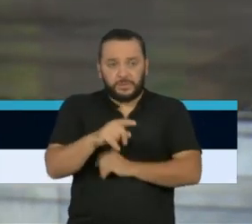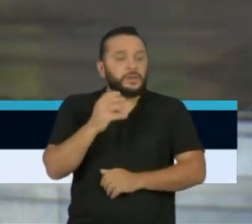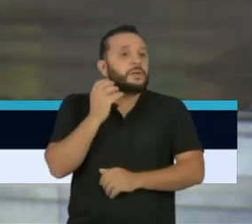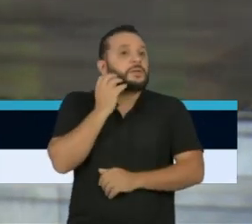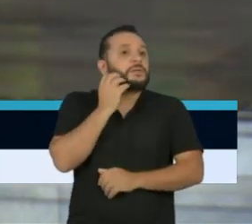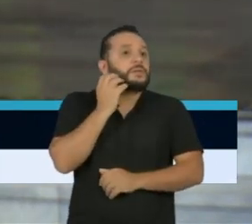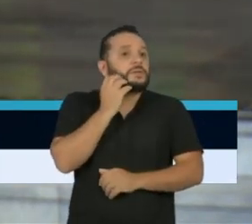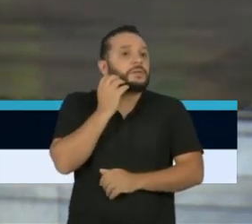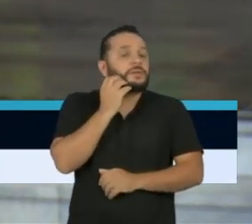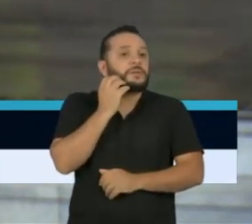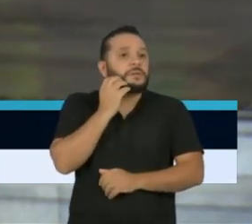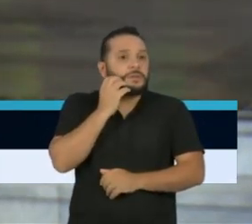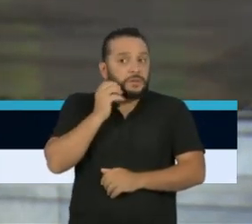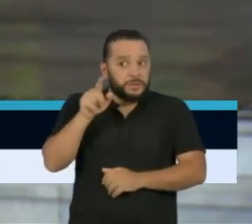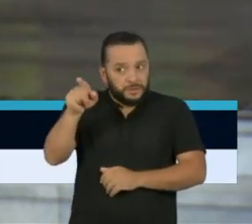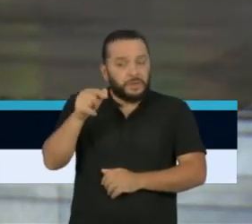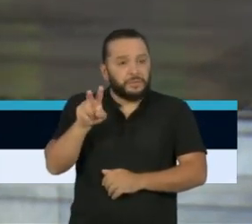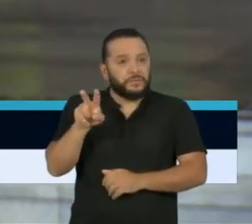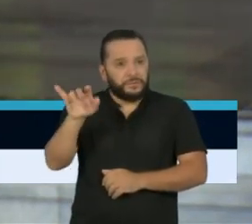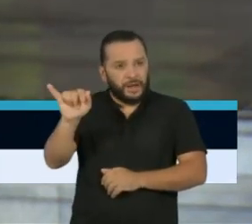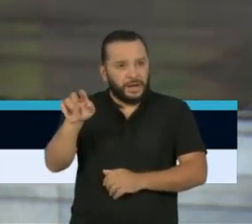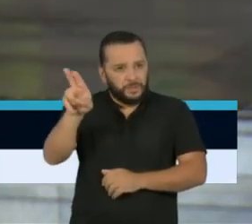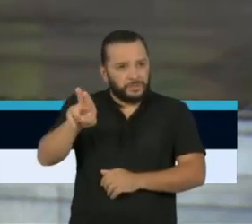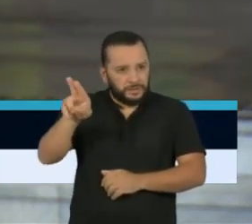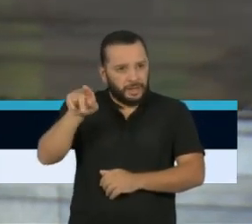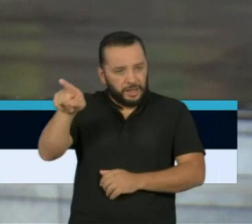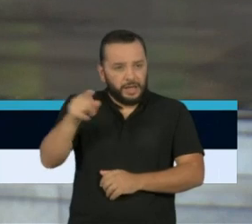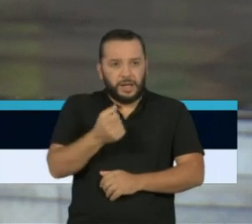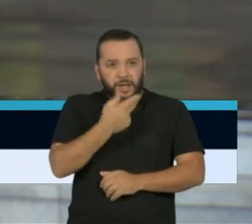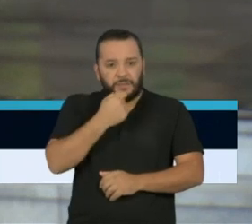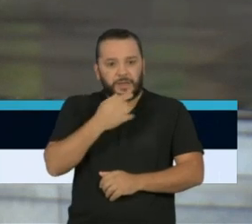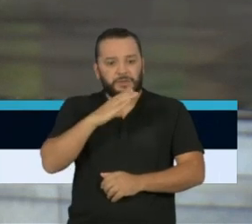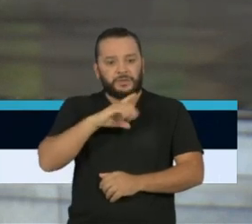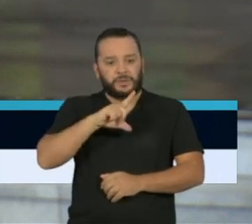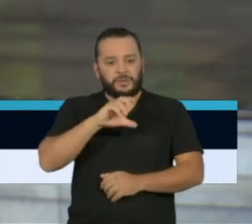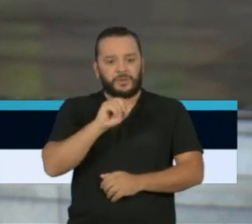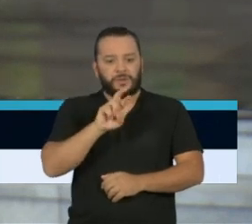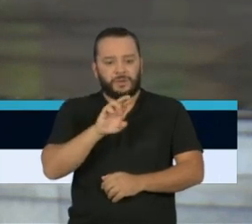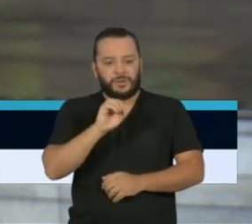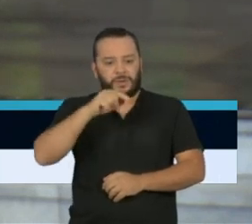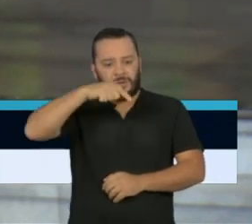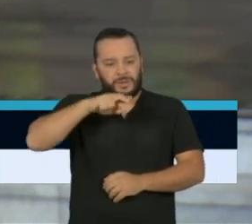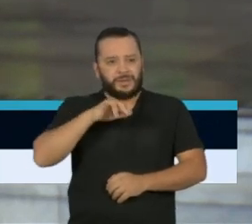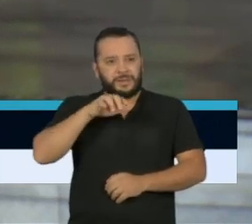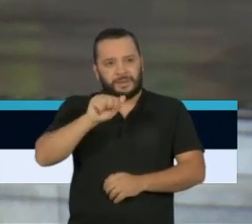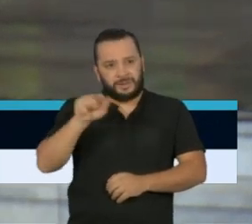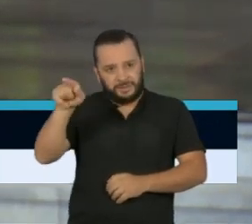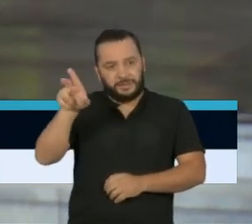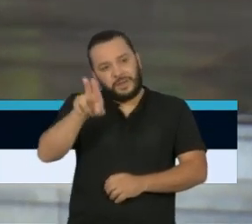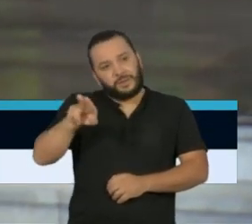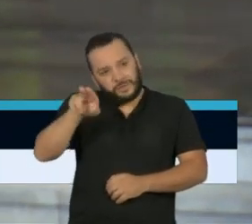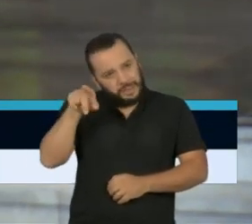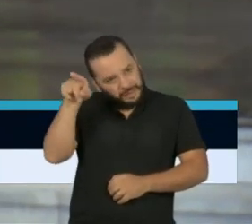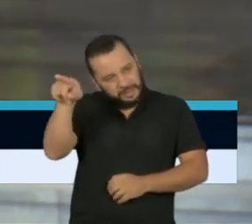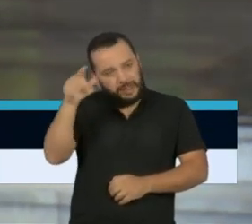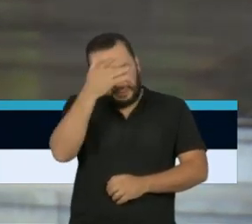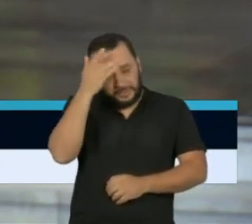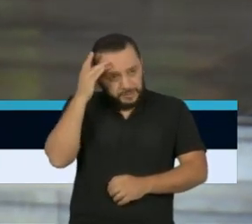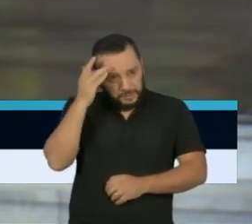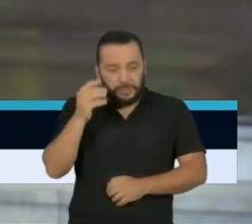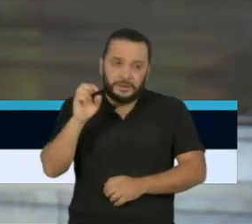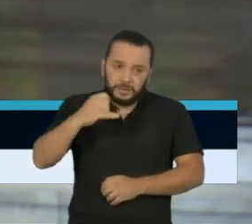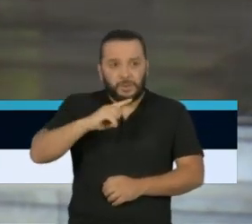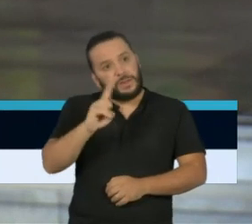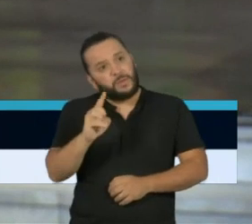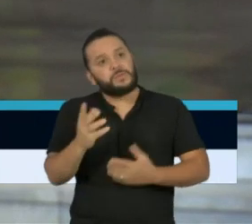da cloroquina para essas comunidades, para que os médicos dessas comunidades possam receitar para os seus pacientes. Obrigado. Pablo, obrigado